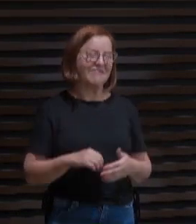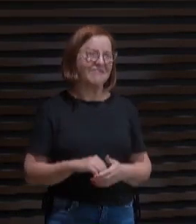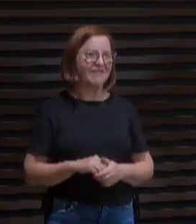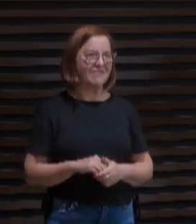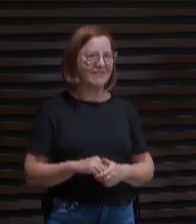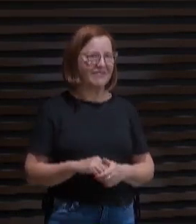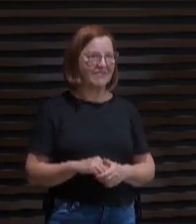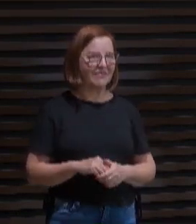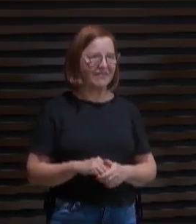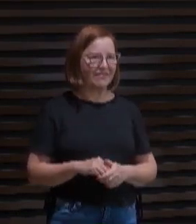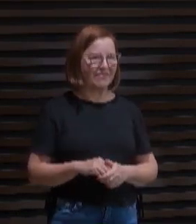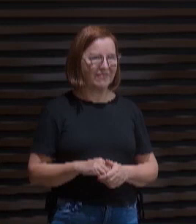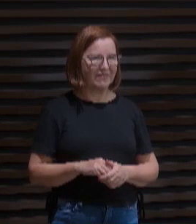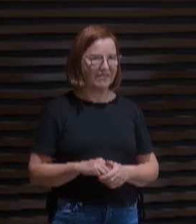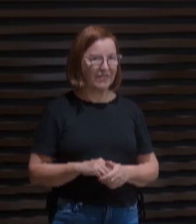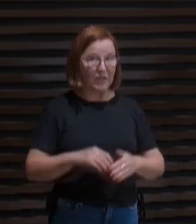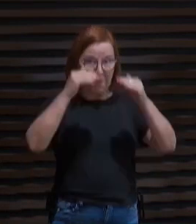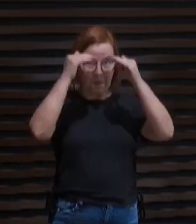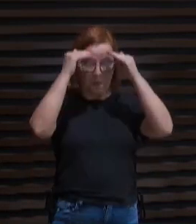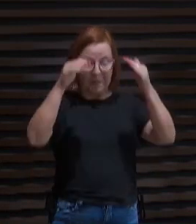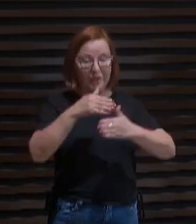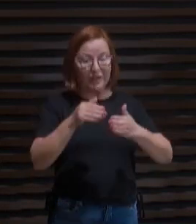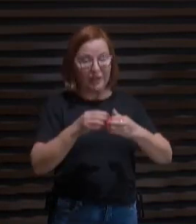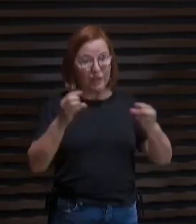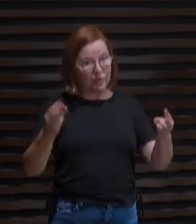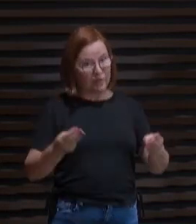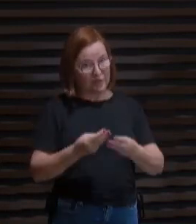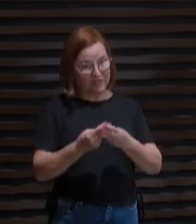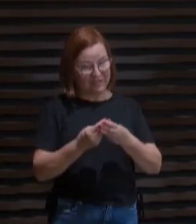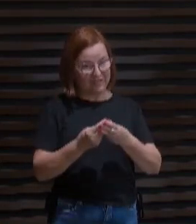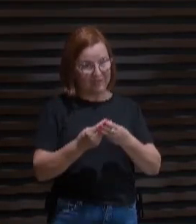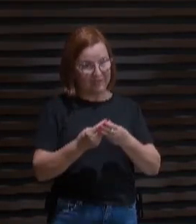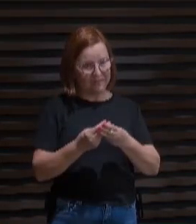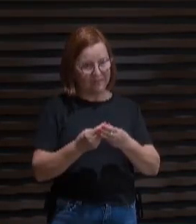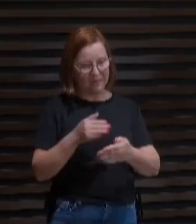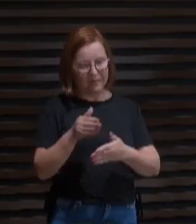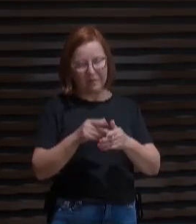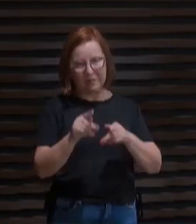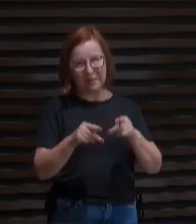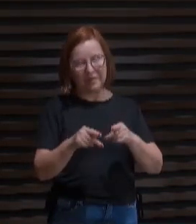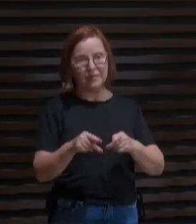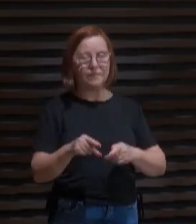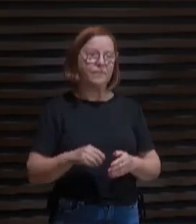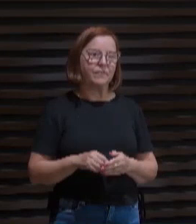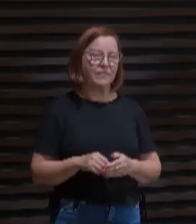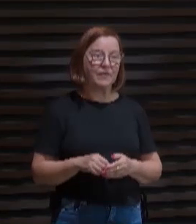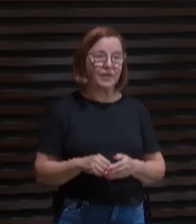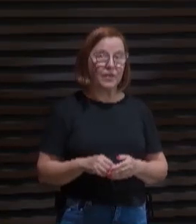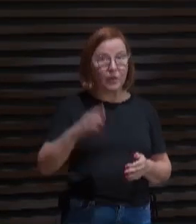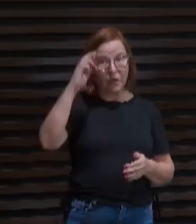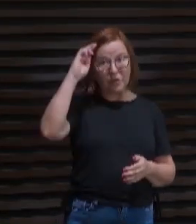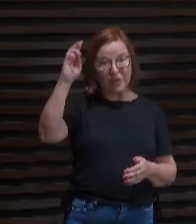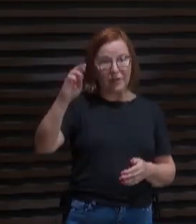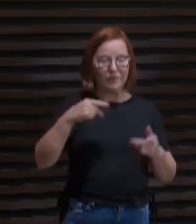dai ouvidos todo Judá e vós, morador de Jerusalém, e tu, ó rei Josafá, no que diz o Senhor, não temais nem vos